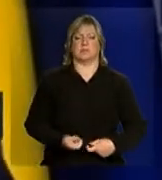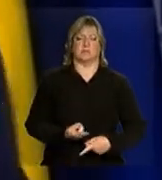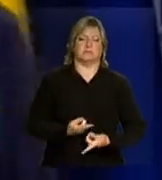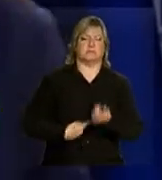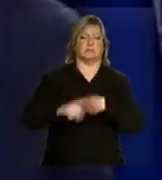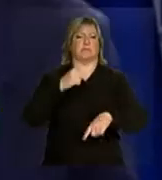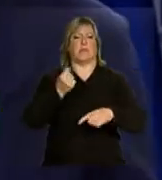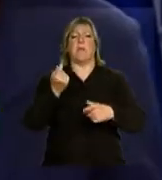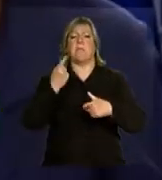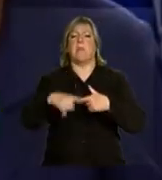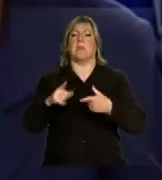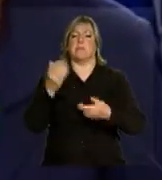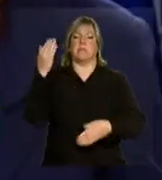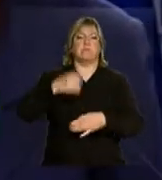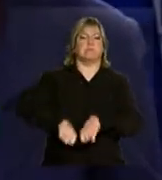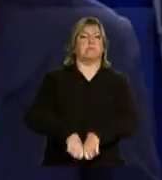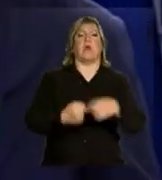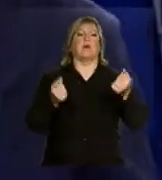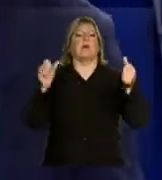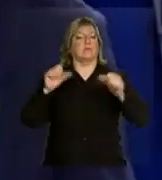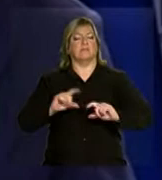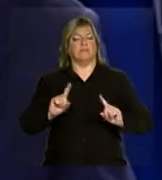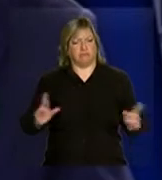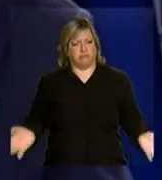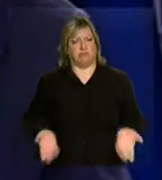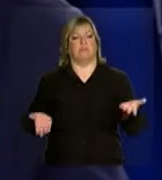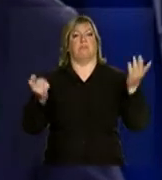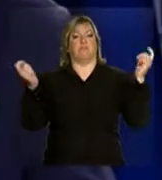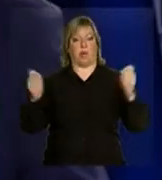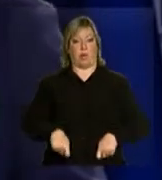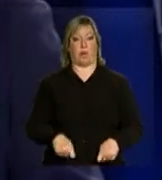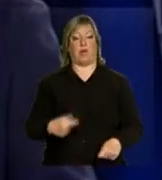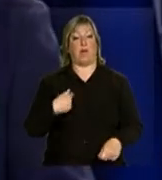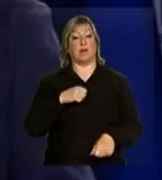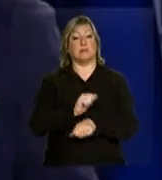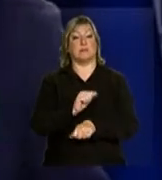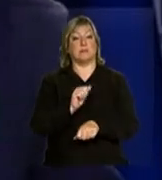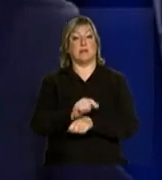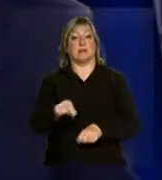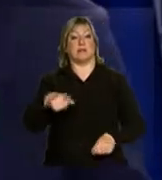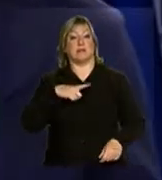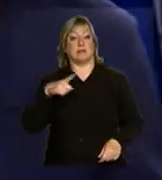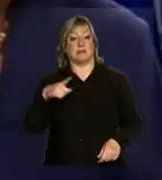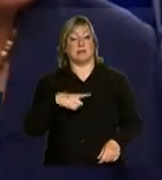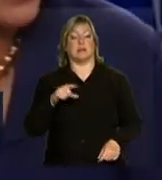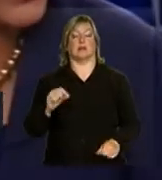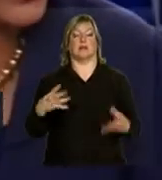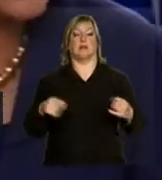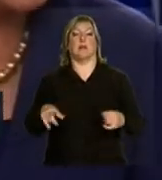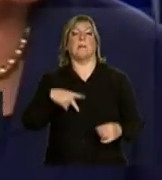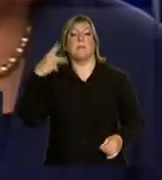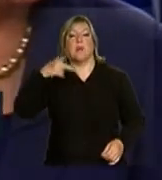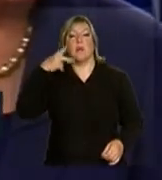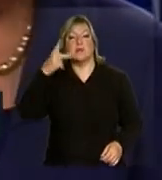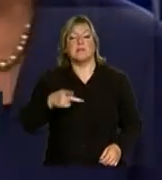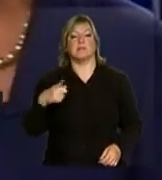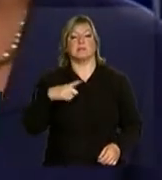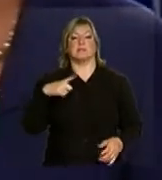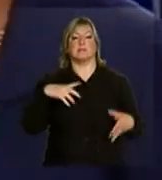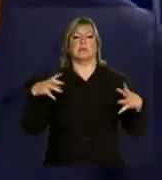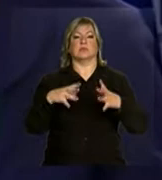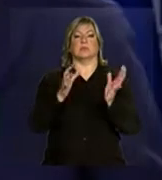E espero que não se adote políticas pouco pragmáticas.